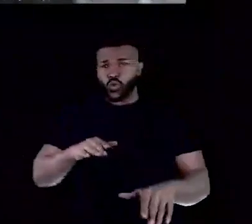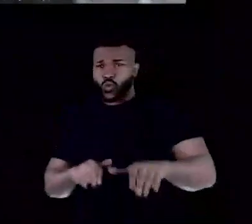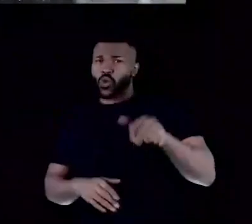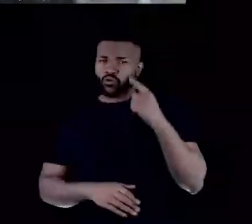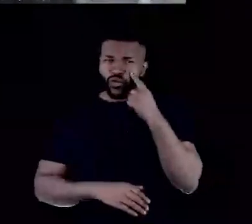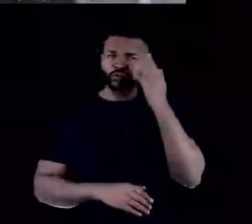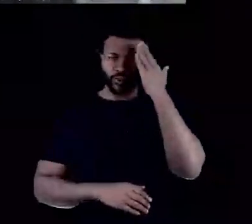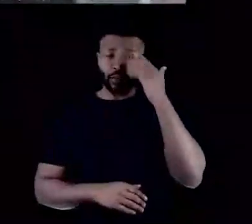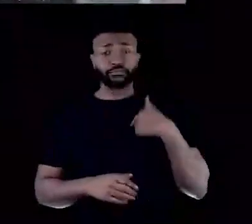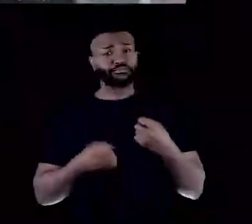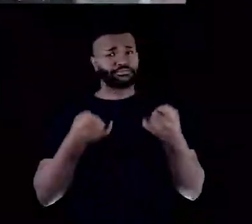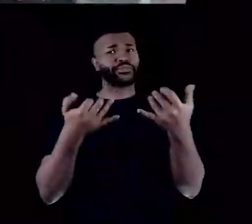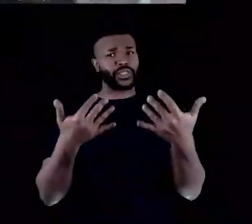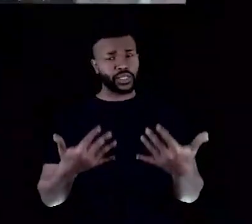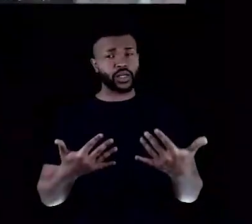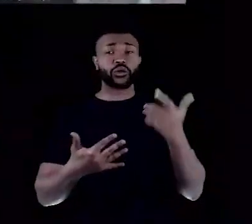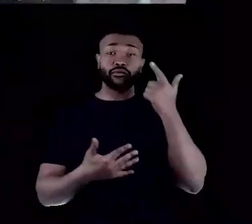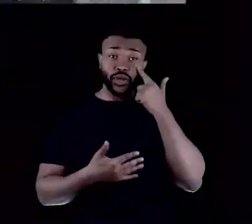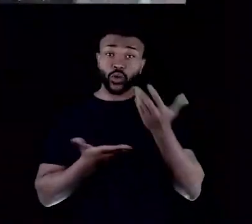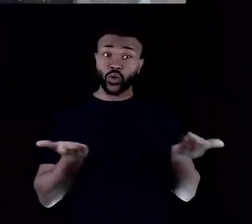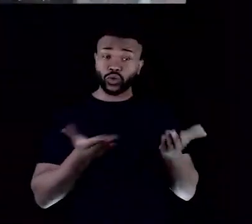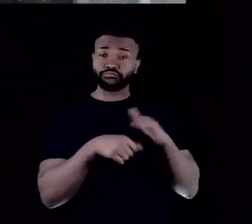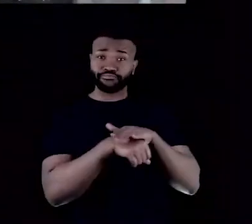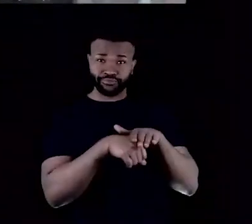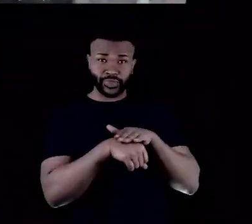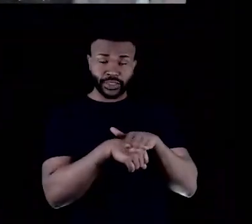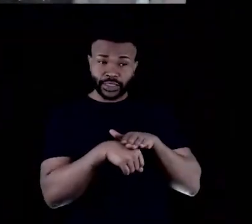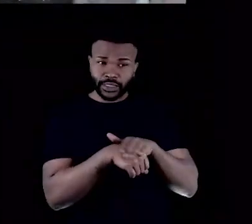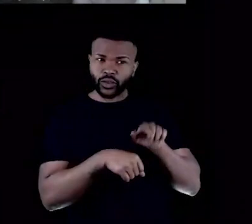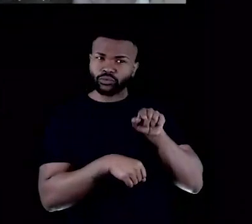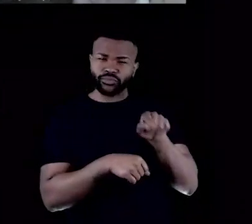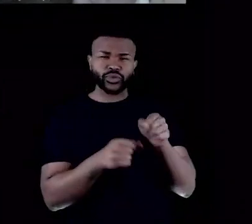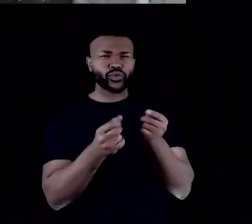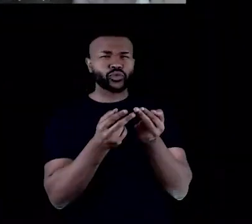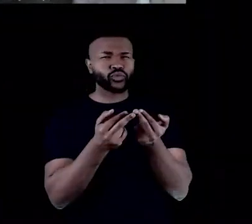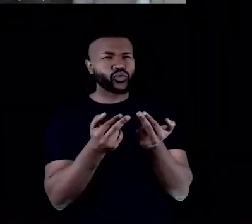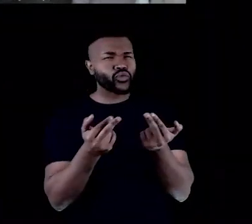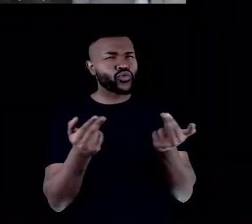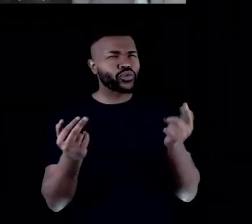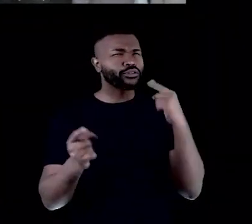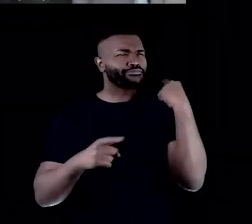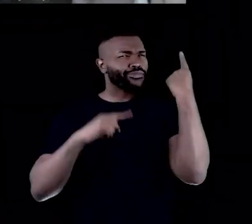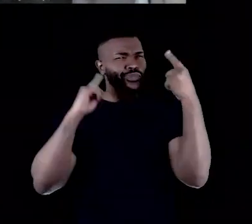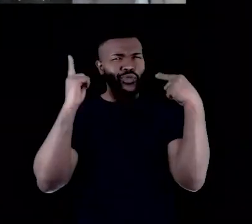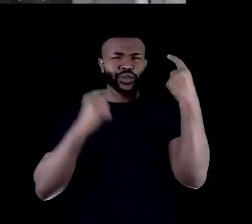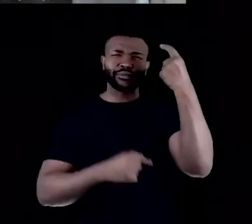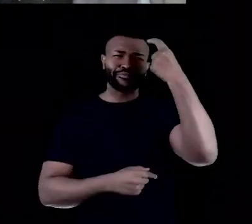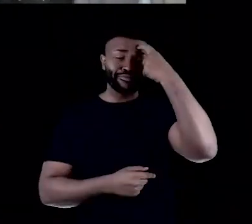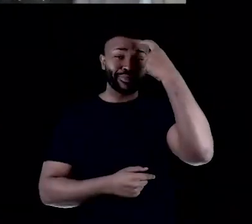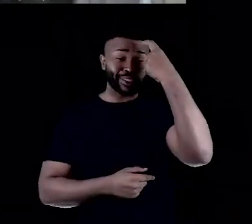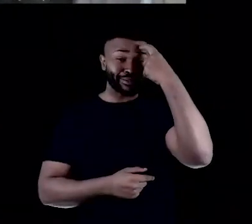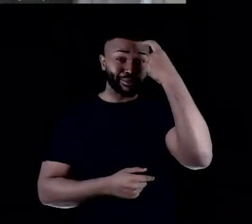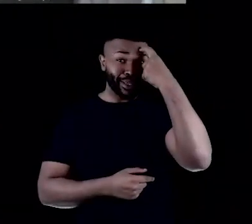falando. Porque é muito doido isso. Olha onde a gente tá conversando agora, né? Isso é uma coisa muito